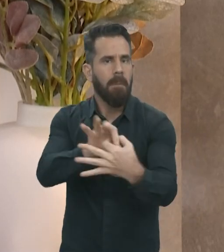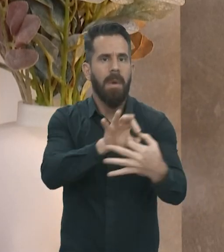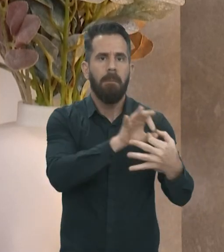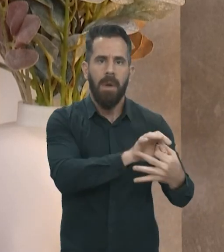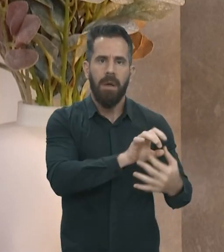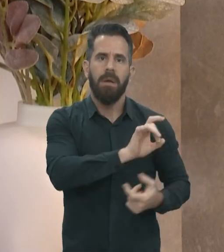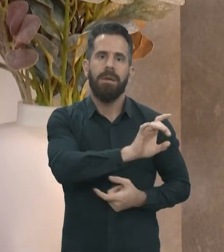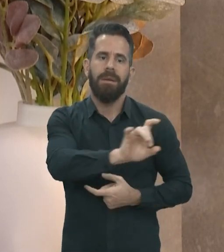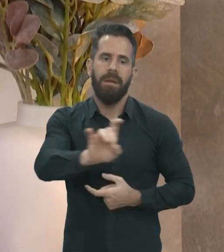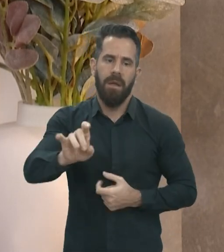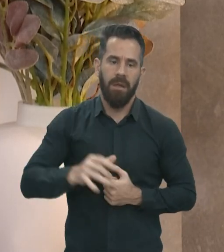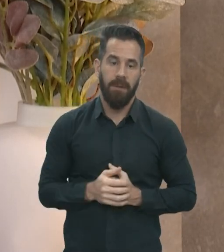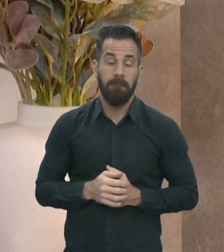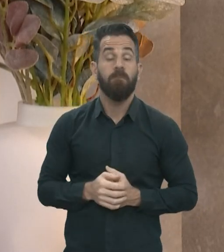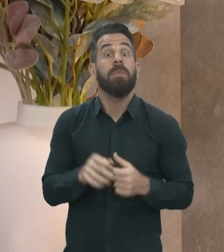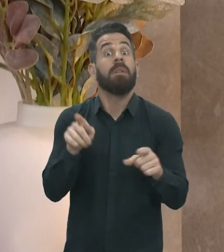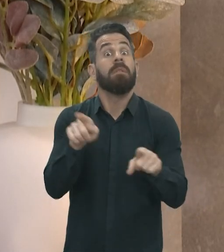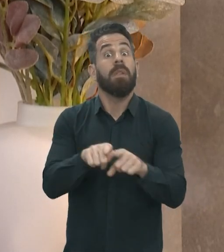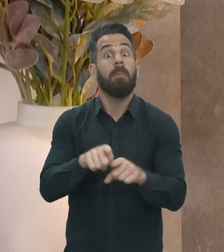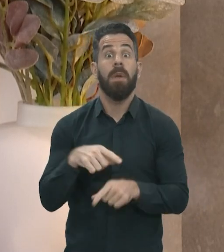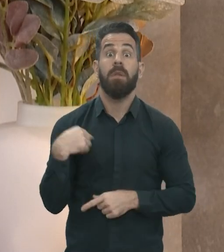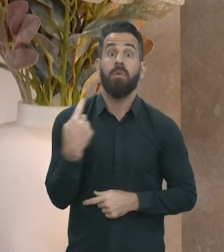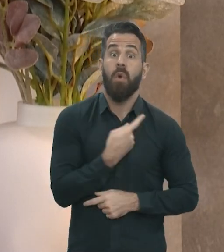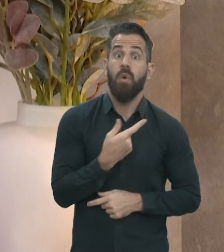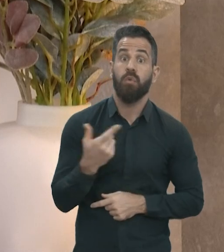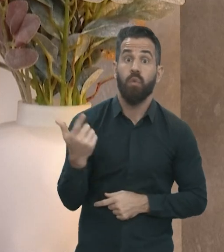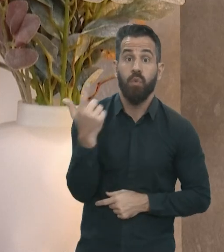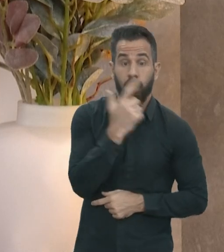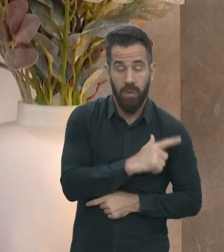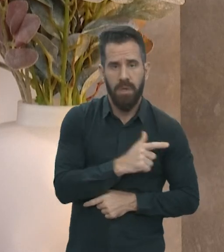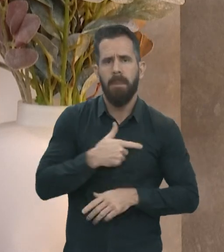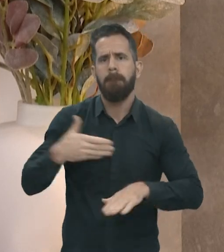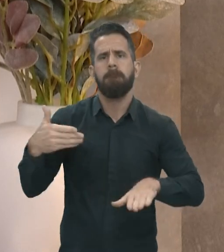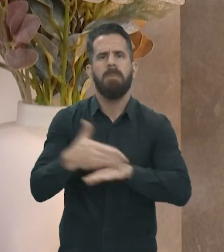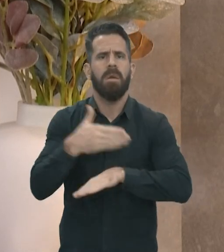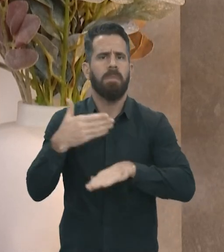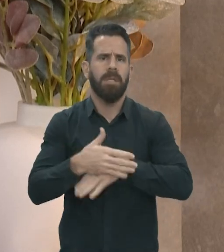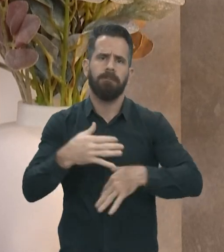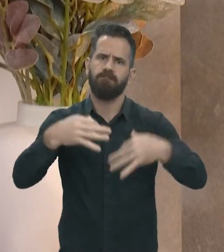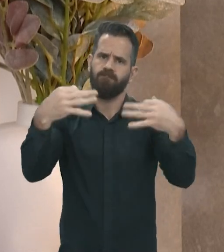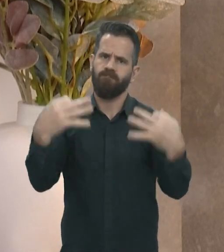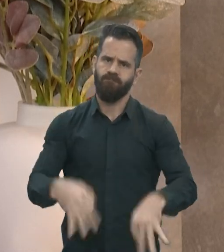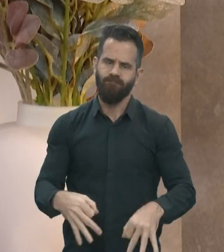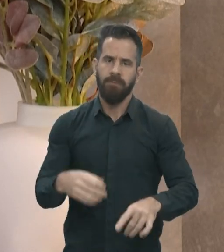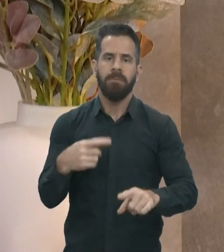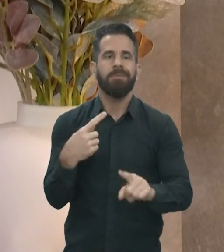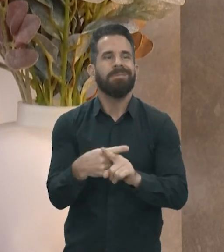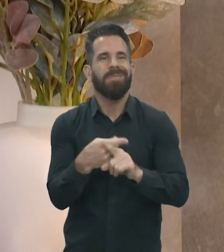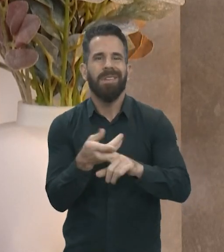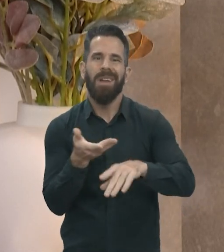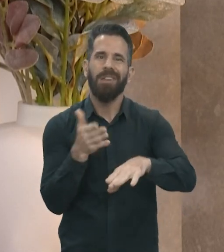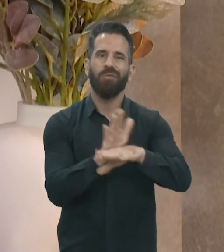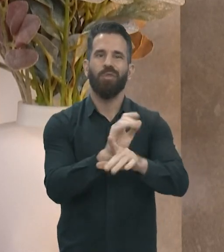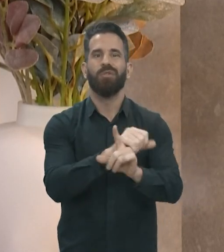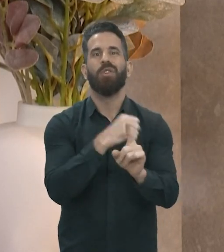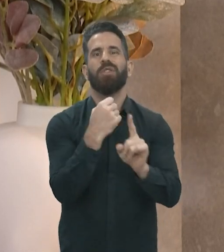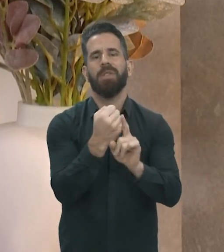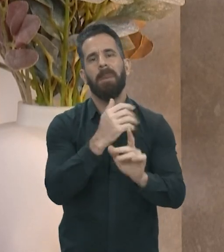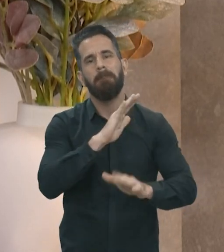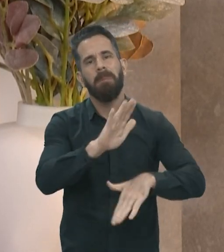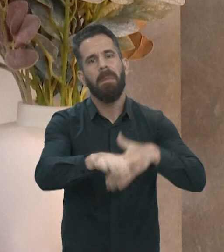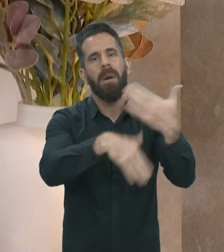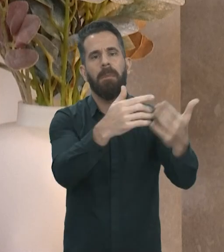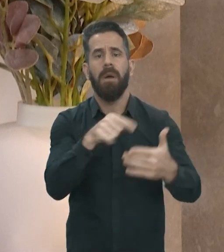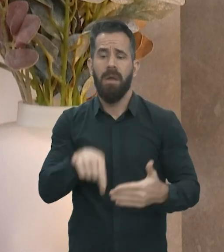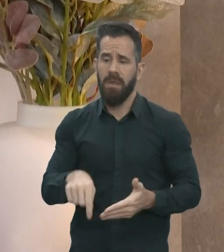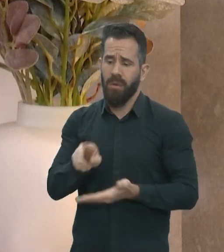participação efetiva nos processos de construção da nossa sociedade que permeia a atuação da universidade nas suas mais